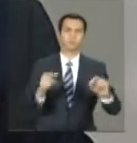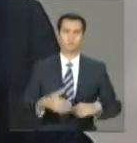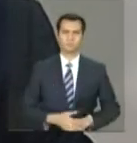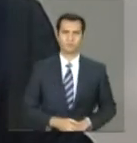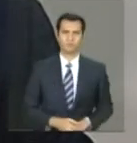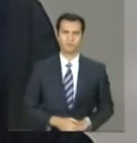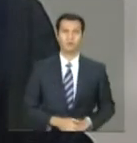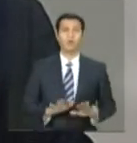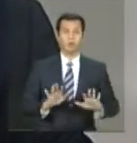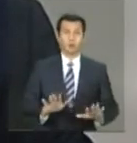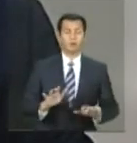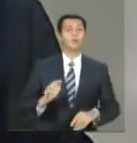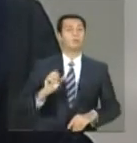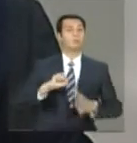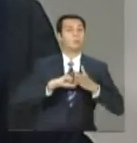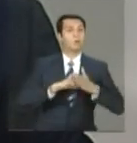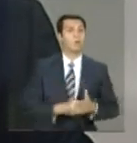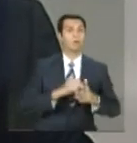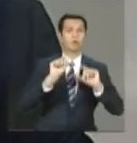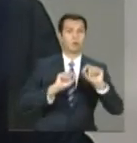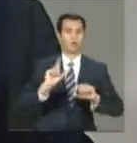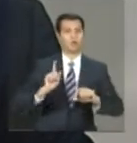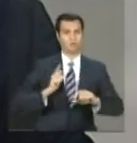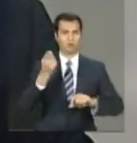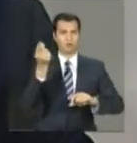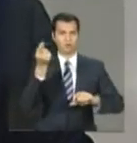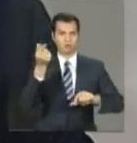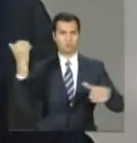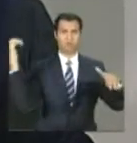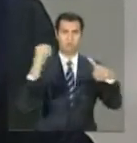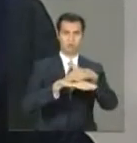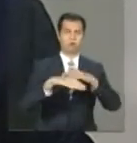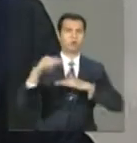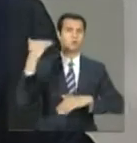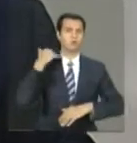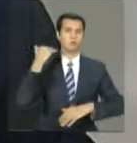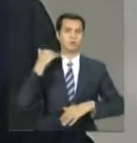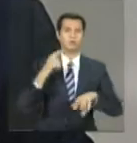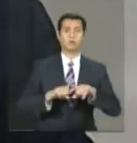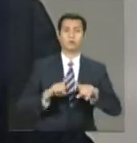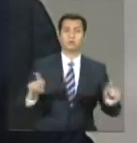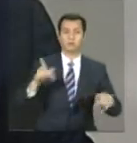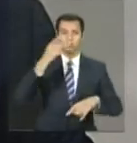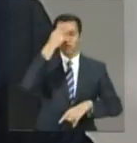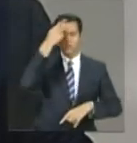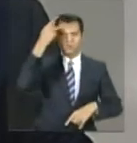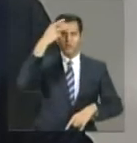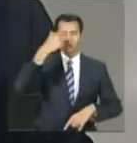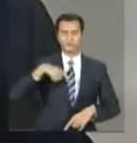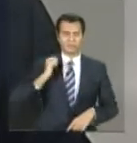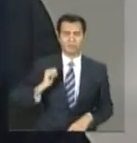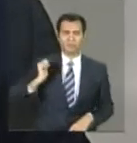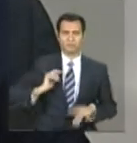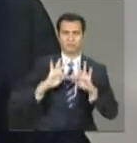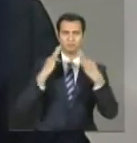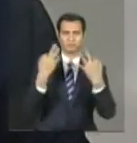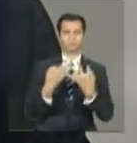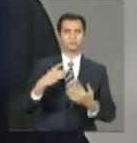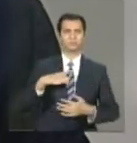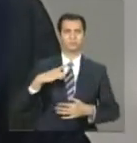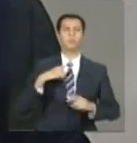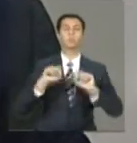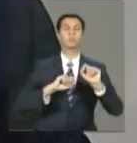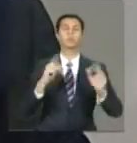gerada a parcela, mas o beneficiário, por algum impedimento que terá que ser resolvido com o gestor local, ficará com sua